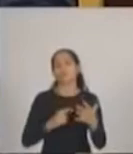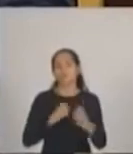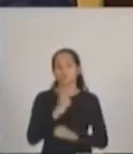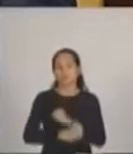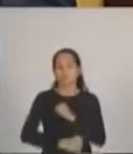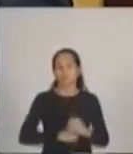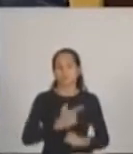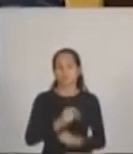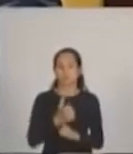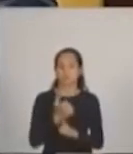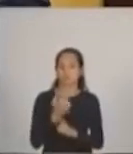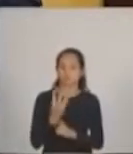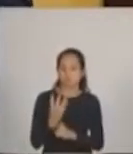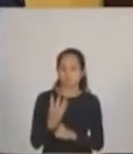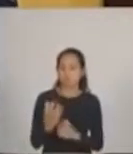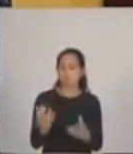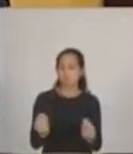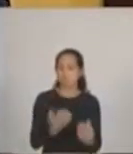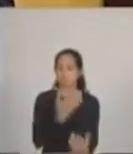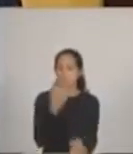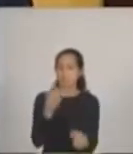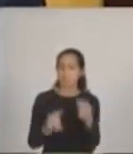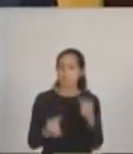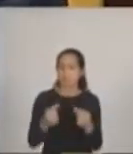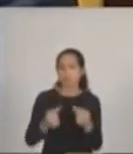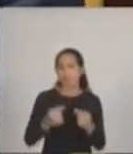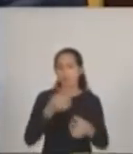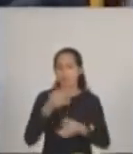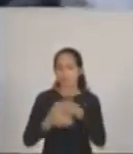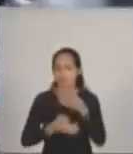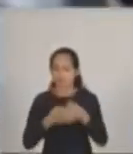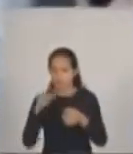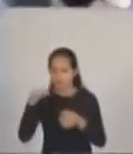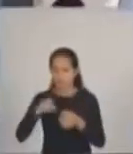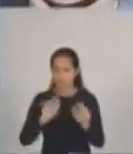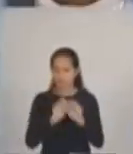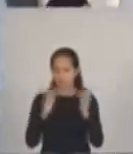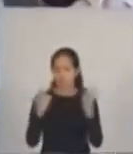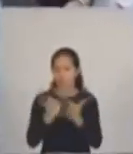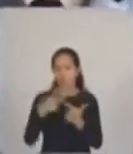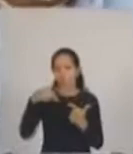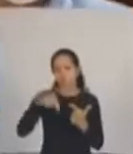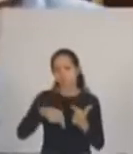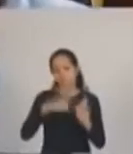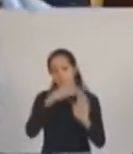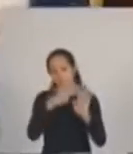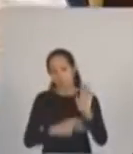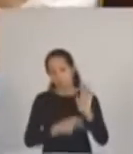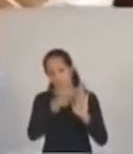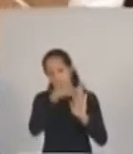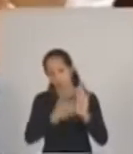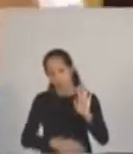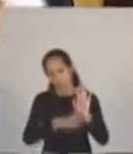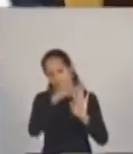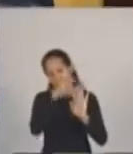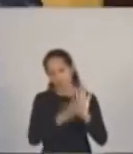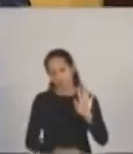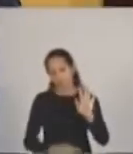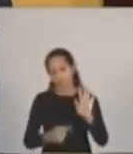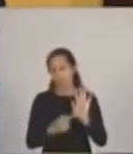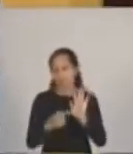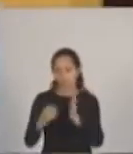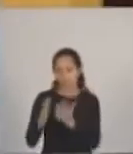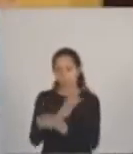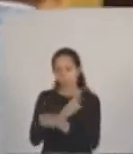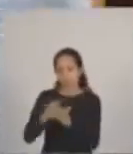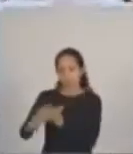2014, muito foi questionado com este Parlamento a respeito da redação, sendo acordado com os deputados